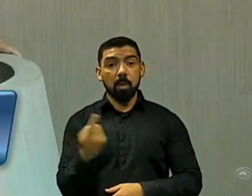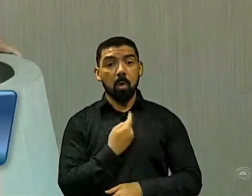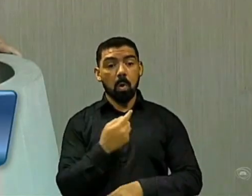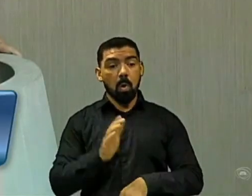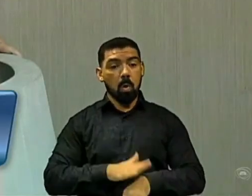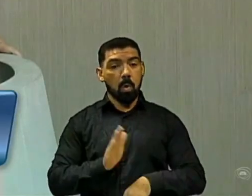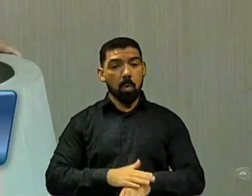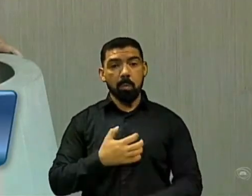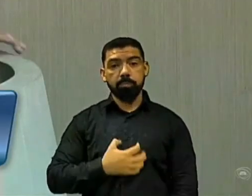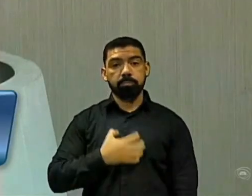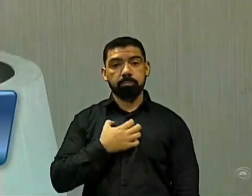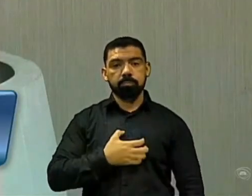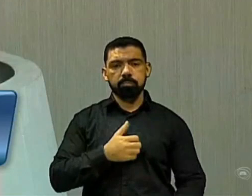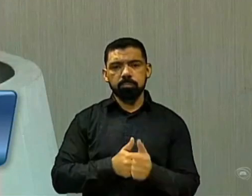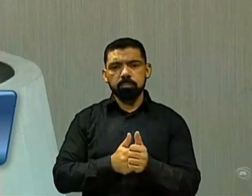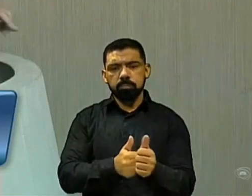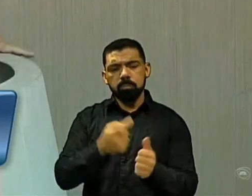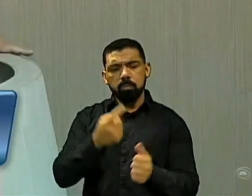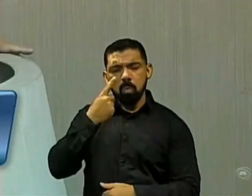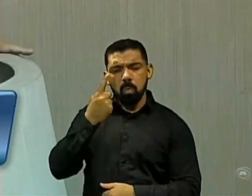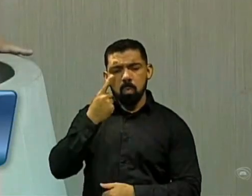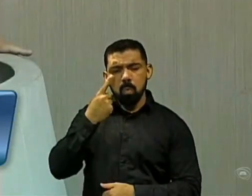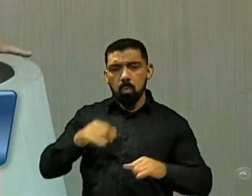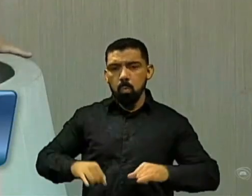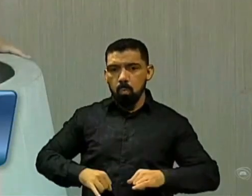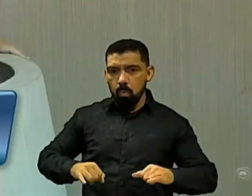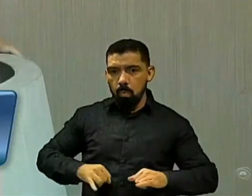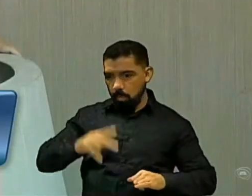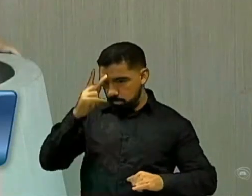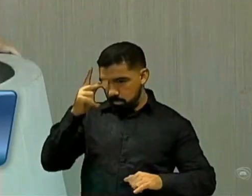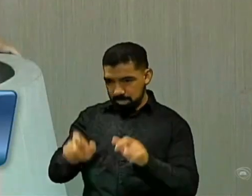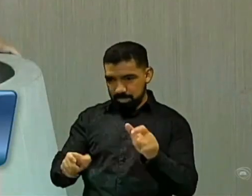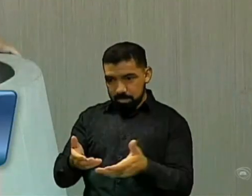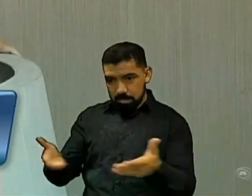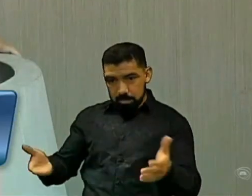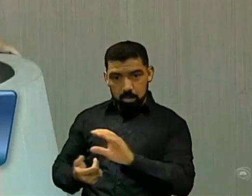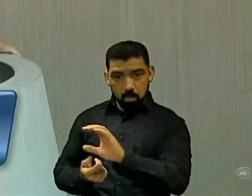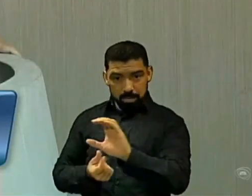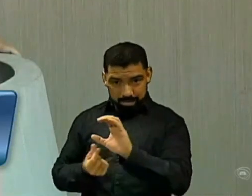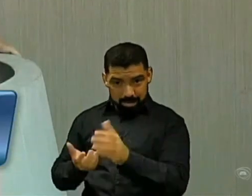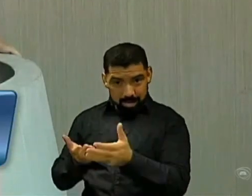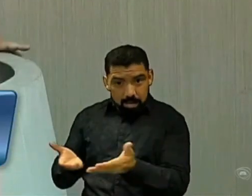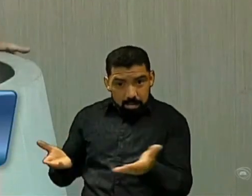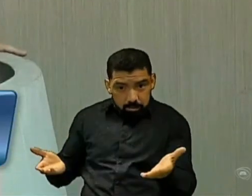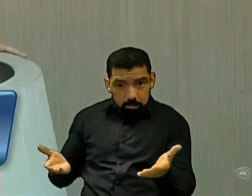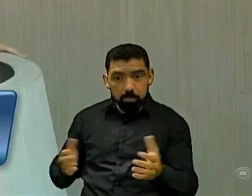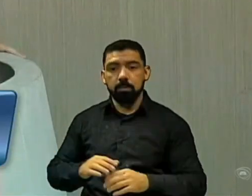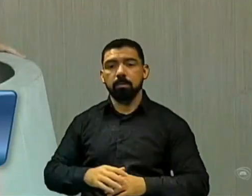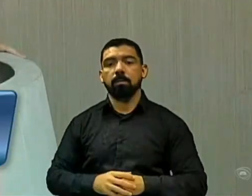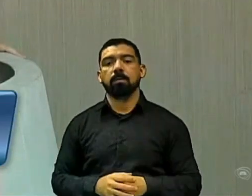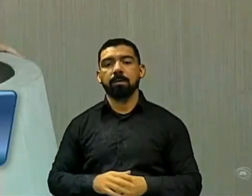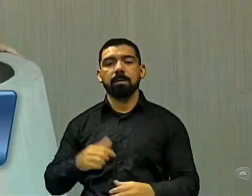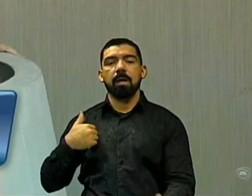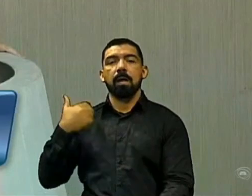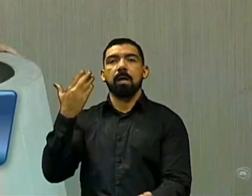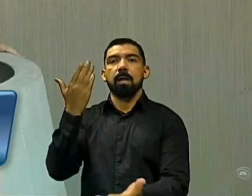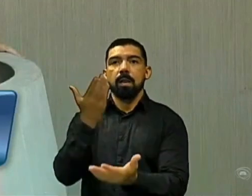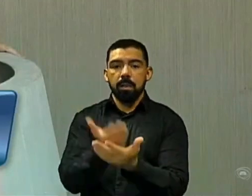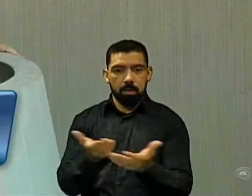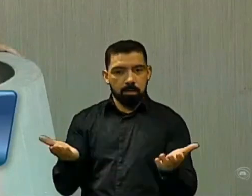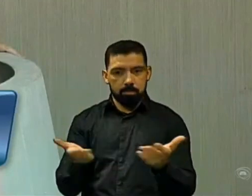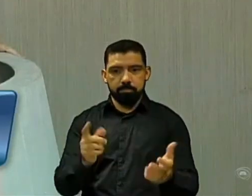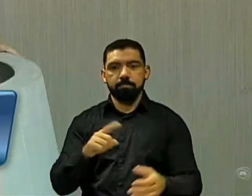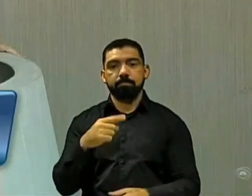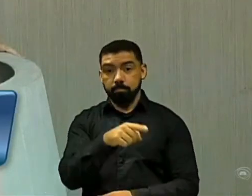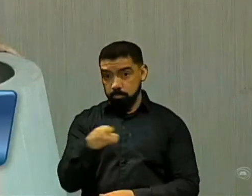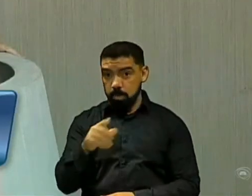revoltadamente, acompanhando o sofrimento, os ais e os uis da população, ainda hoje,